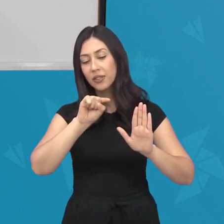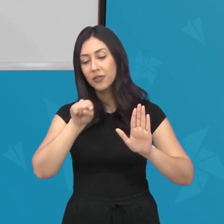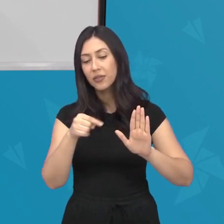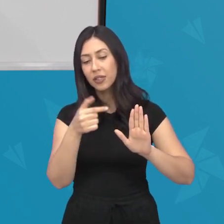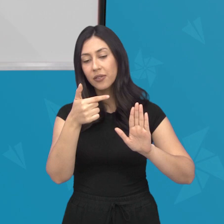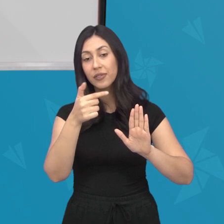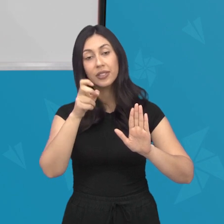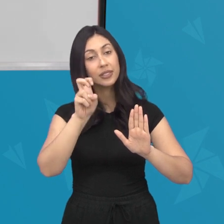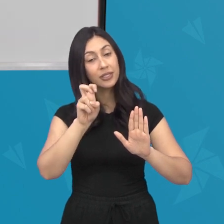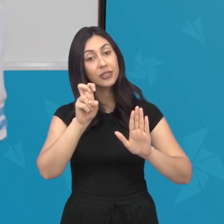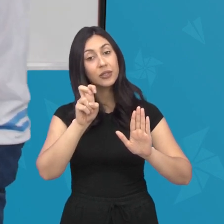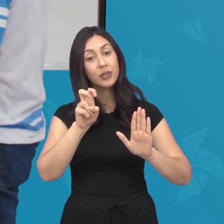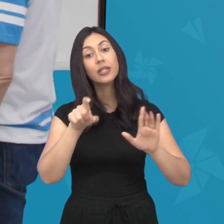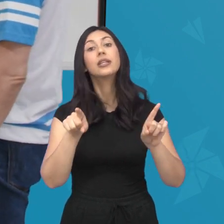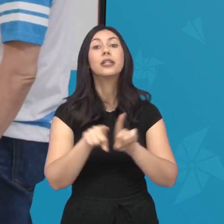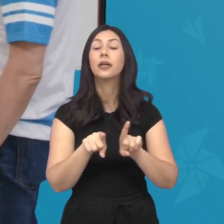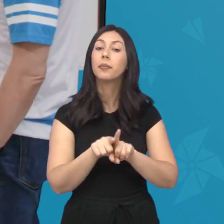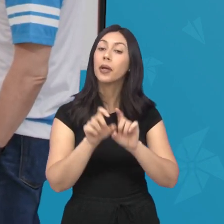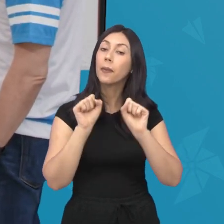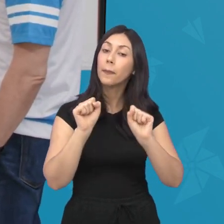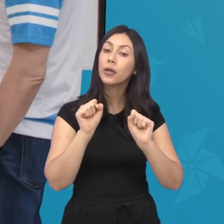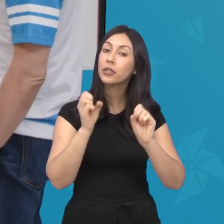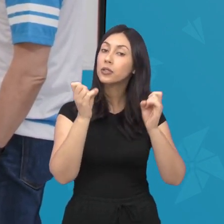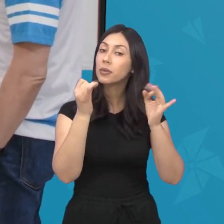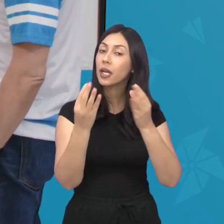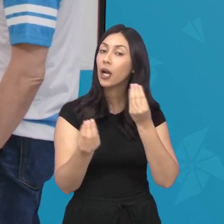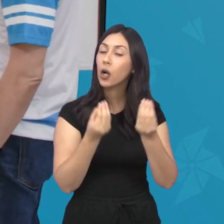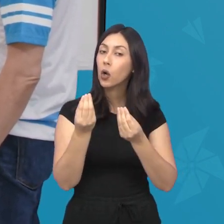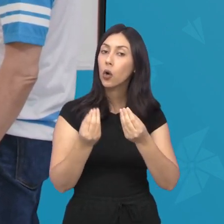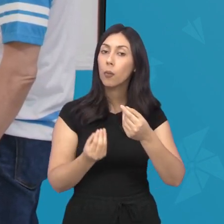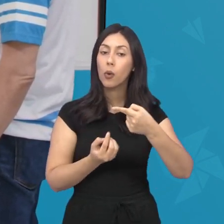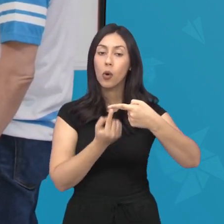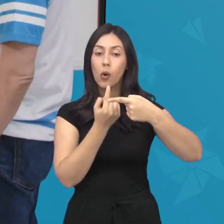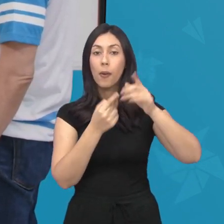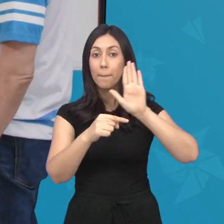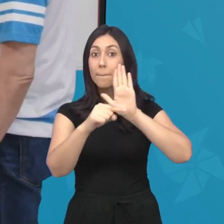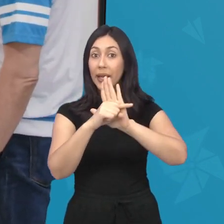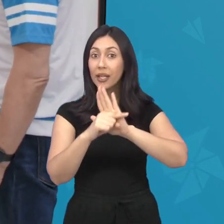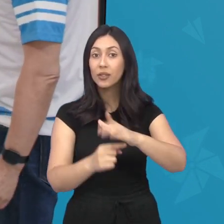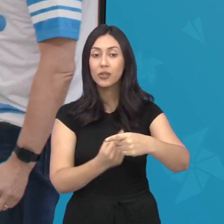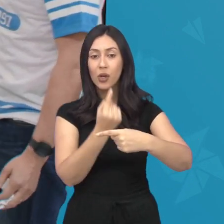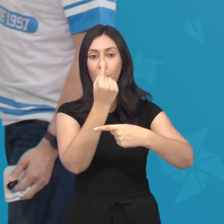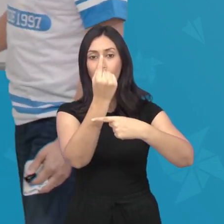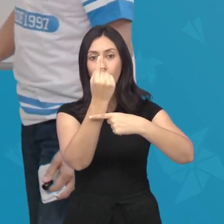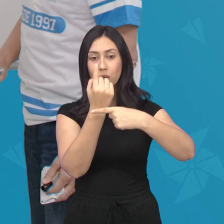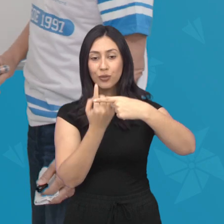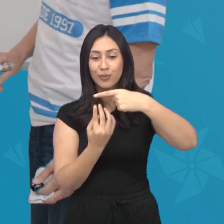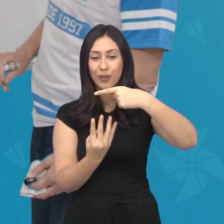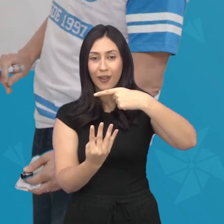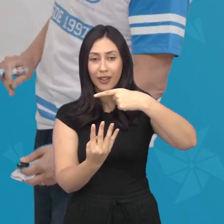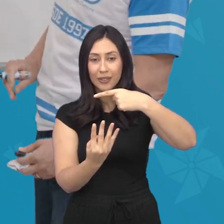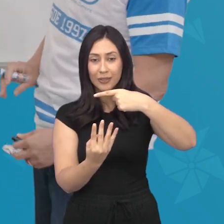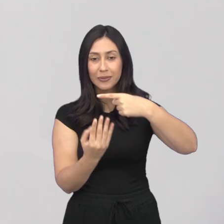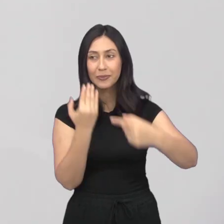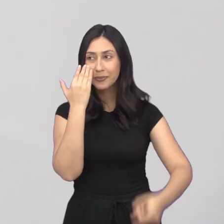0,25. Que você consegue escrever também como menos 1 sobre 4. Ok?